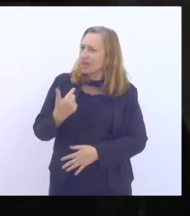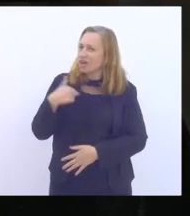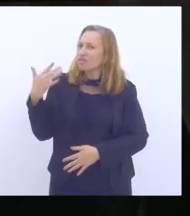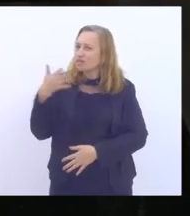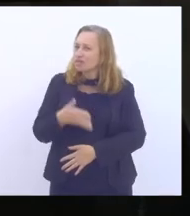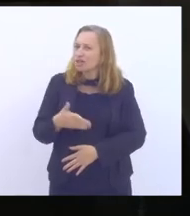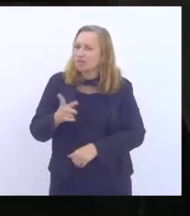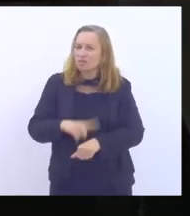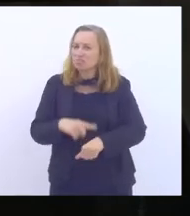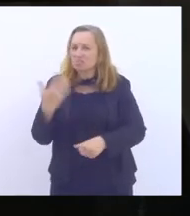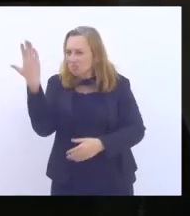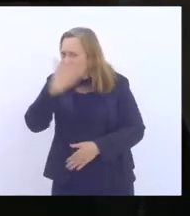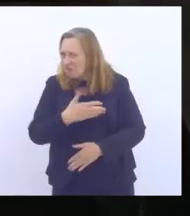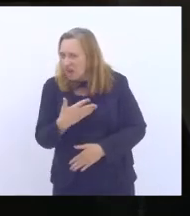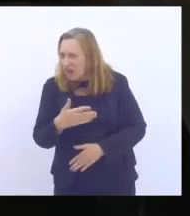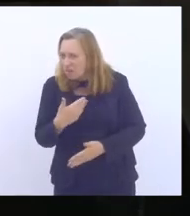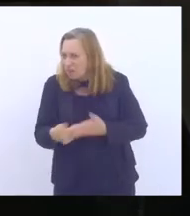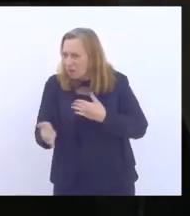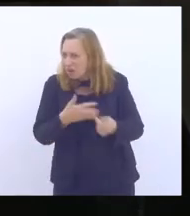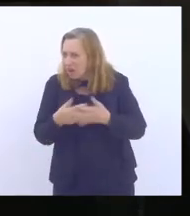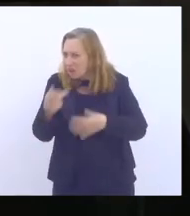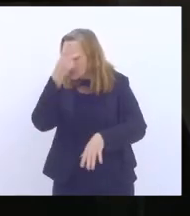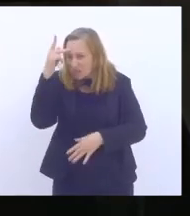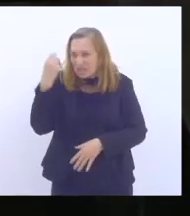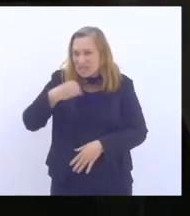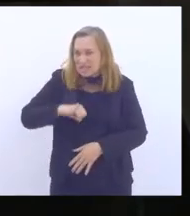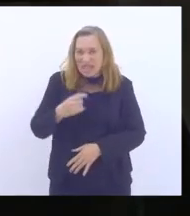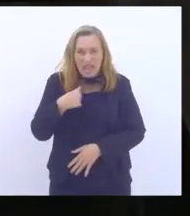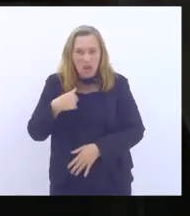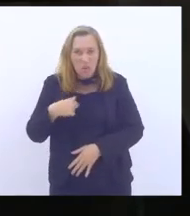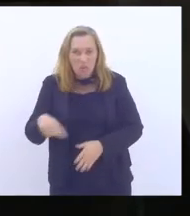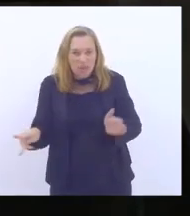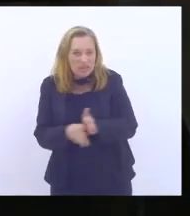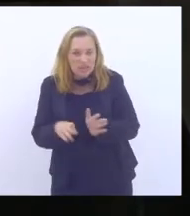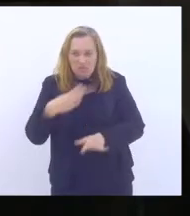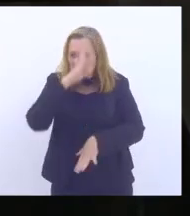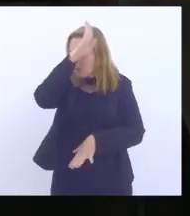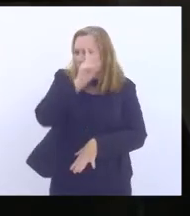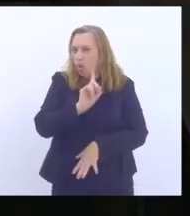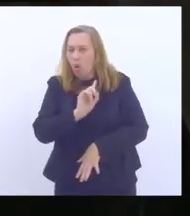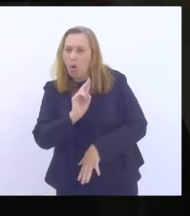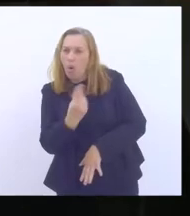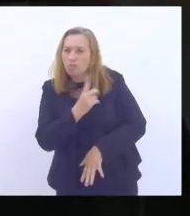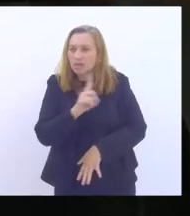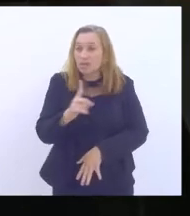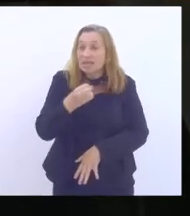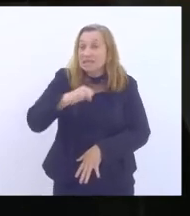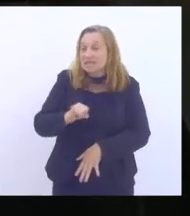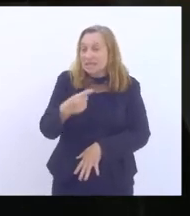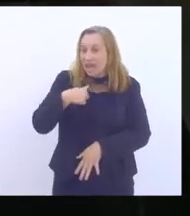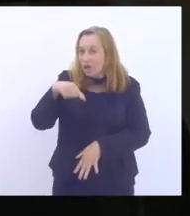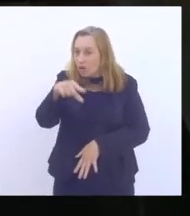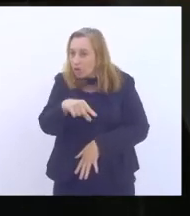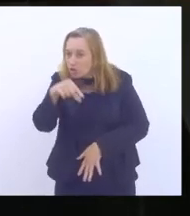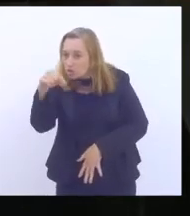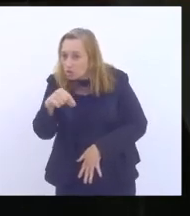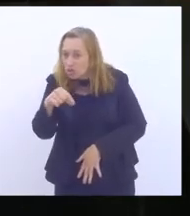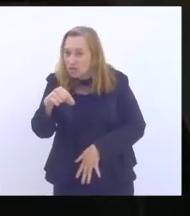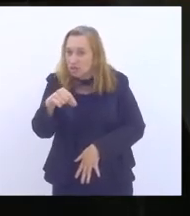eu cheguei a um ponto que eu não tenho que provar para ninguém se eu sou bolsonarista ou não o fato de eu ter escolhido